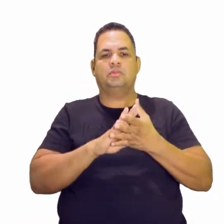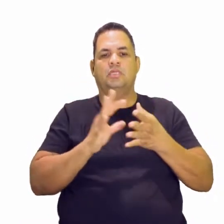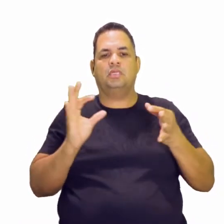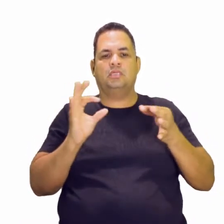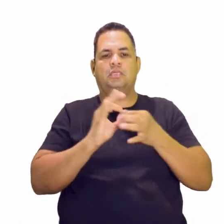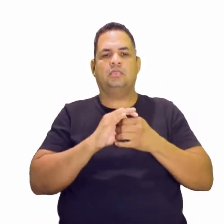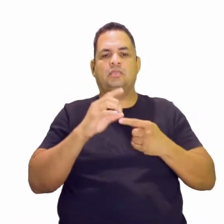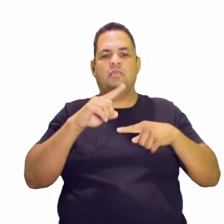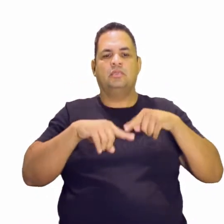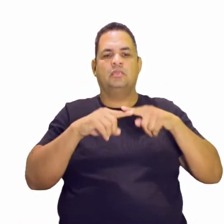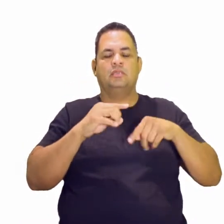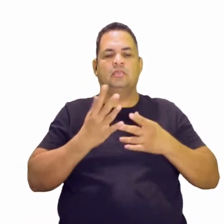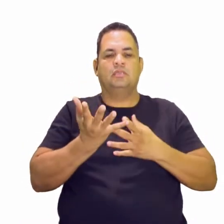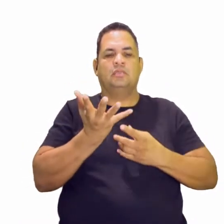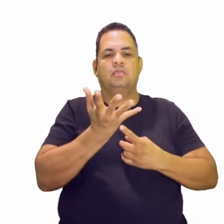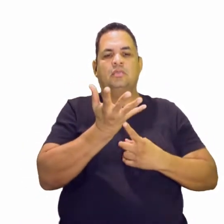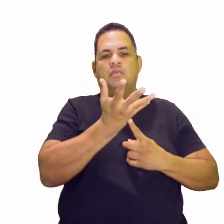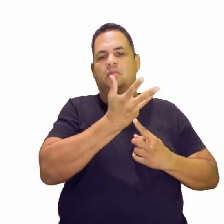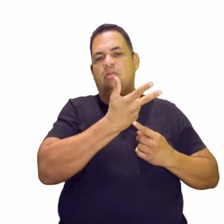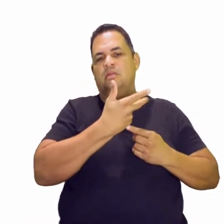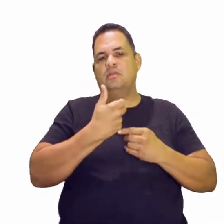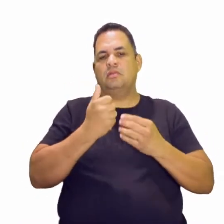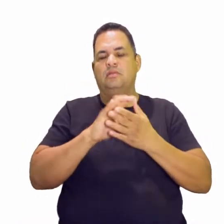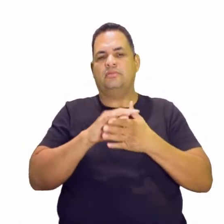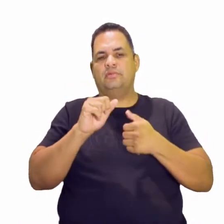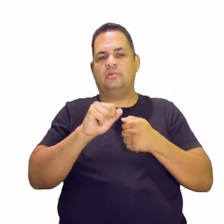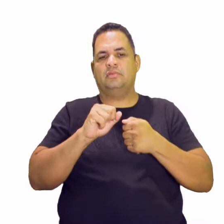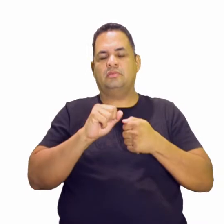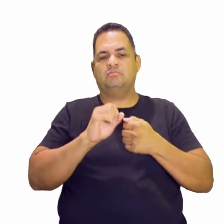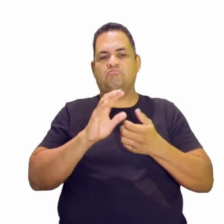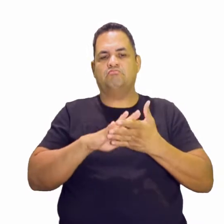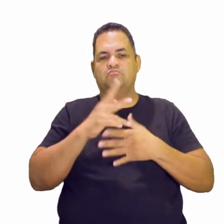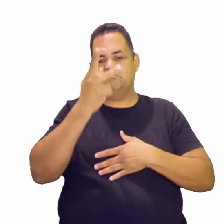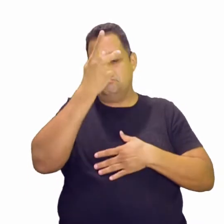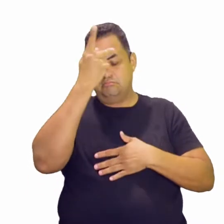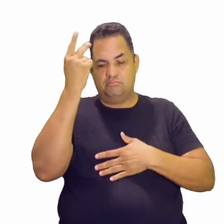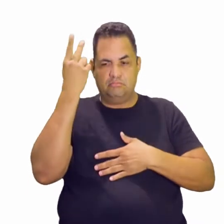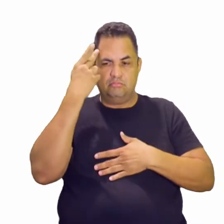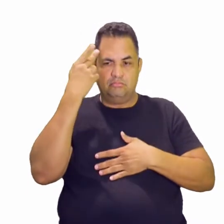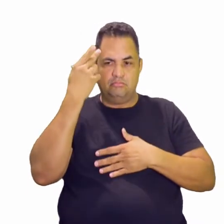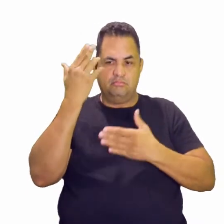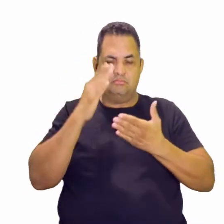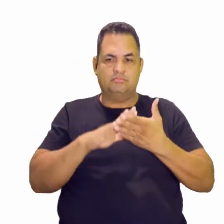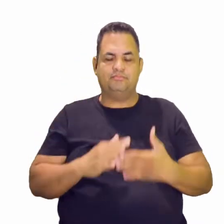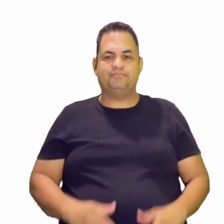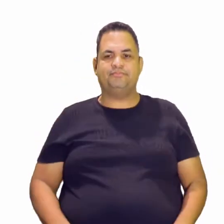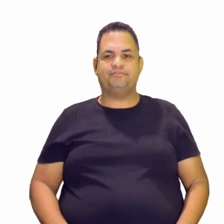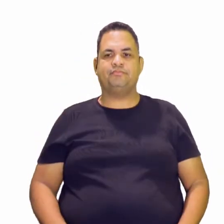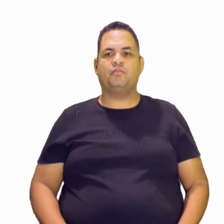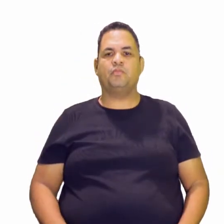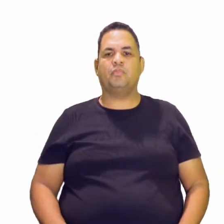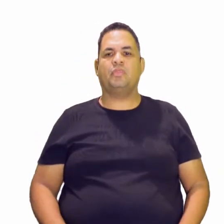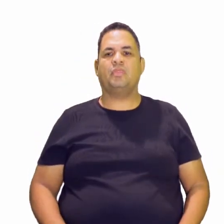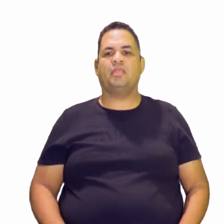artesanatos feitos por pessoas comuns, né? Principalmente em locais que